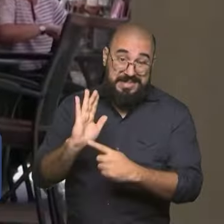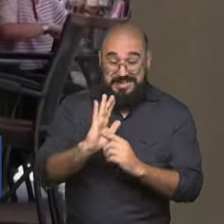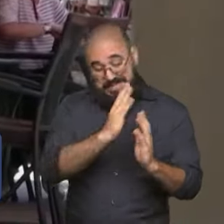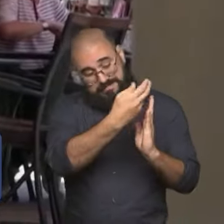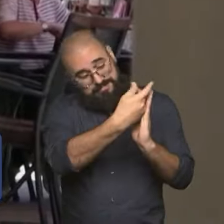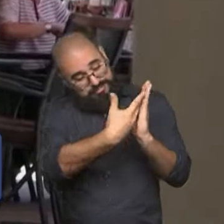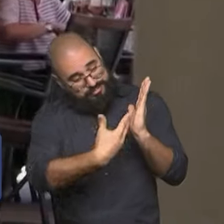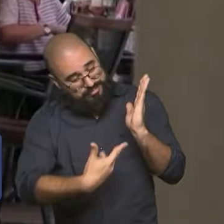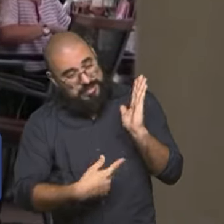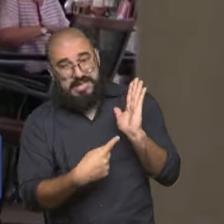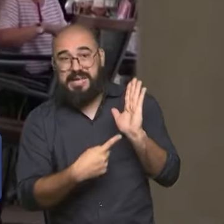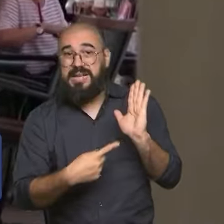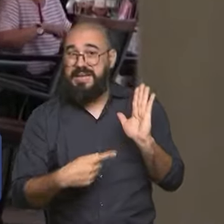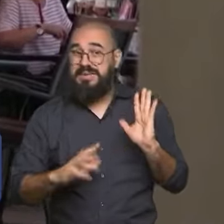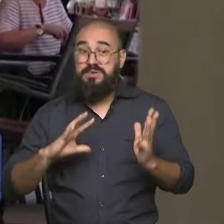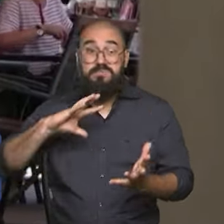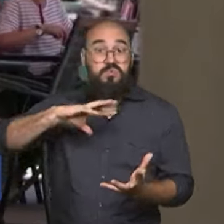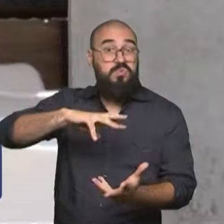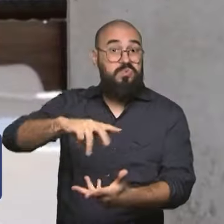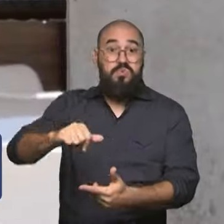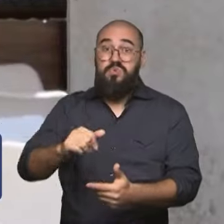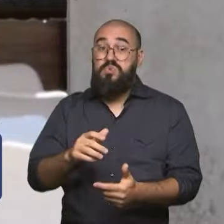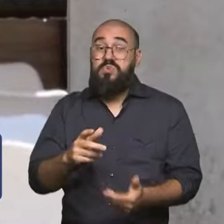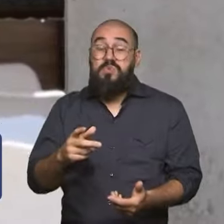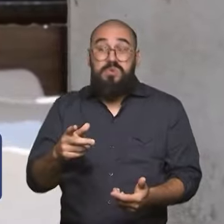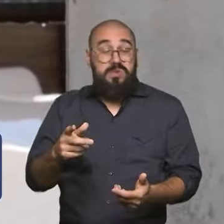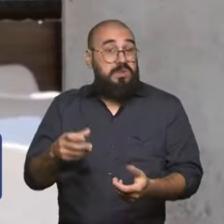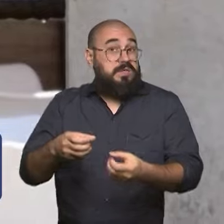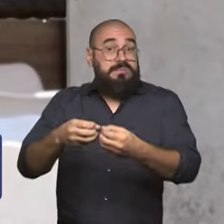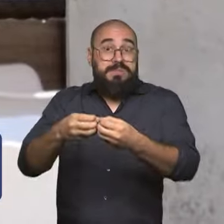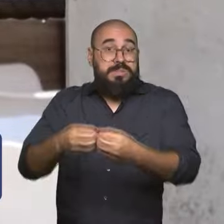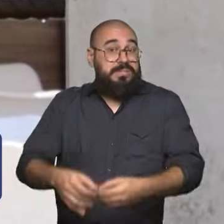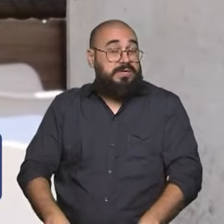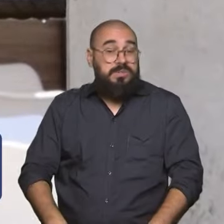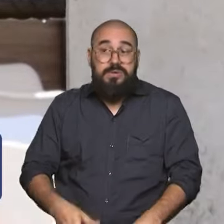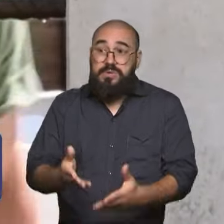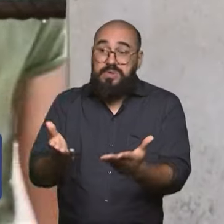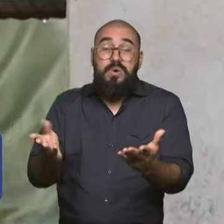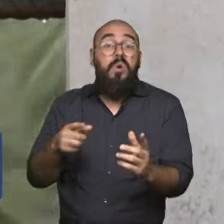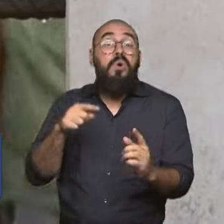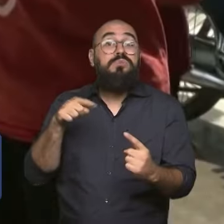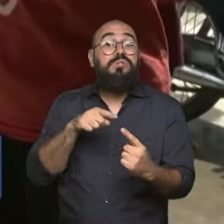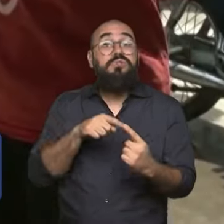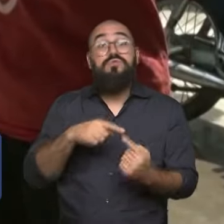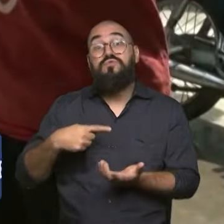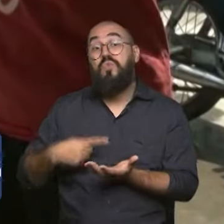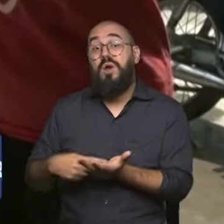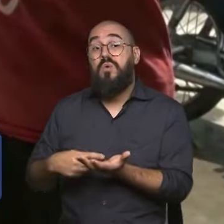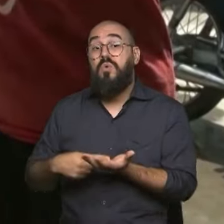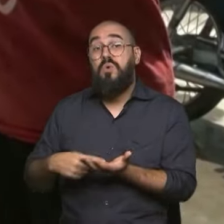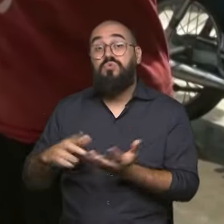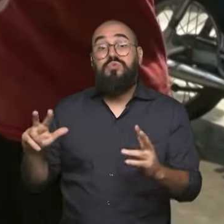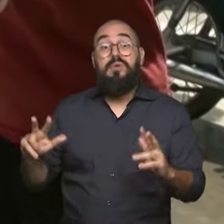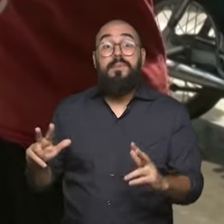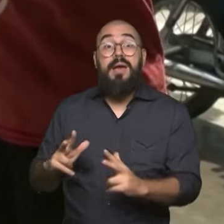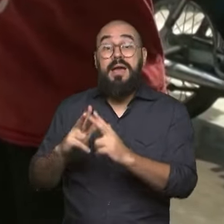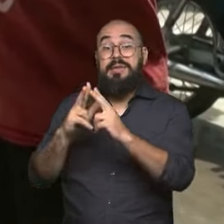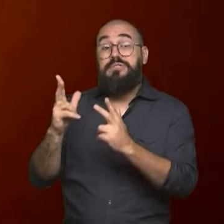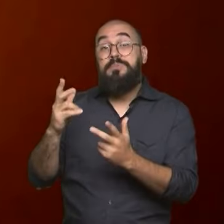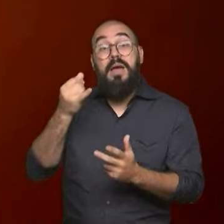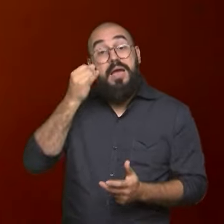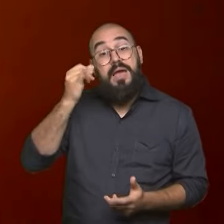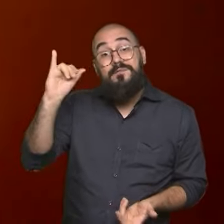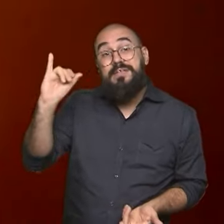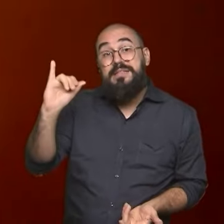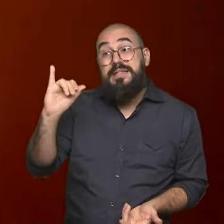está claramente fora do caminho para cumprir o objetivo do acordo de Paris de limitar o aquecimento global